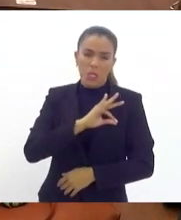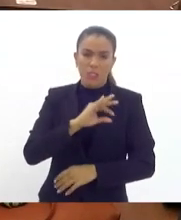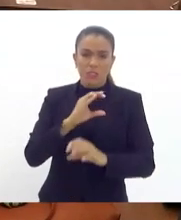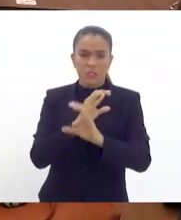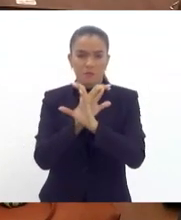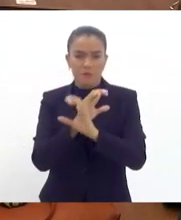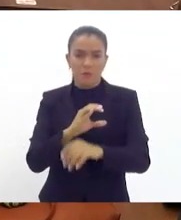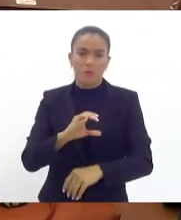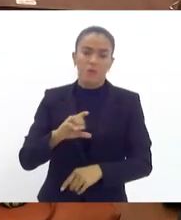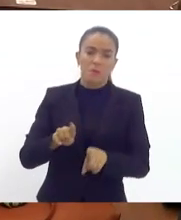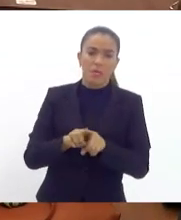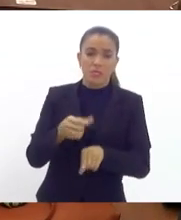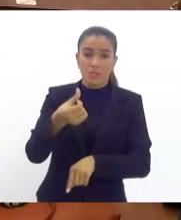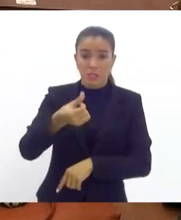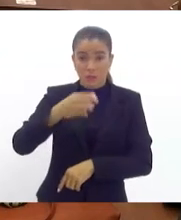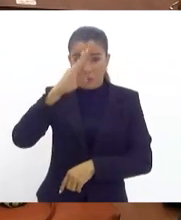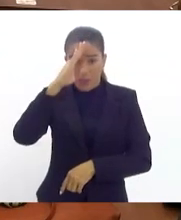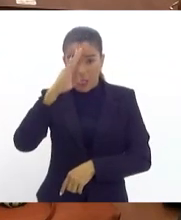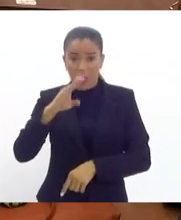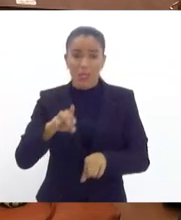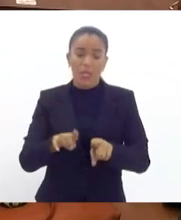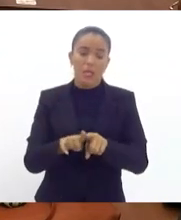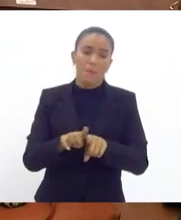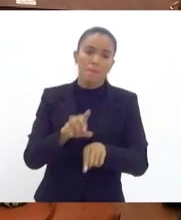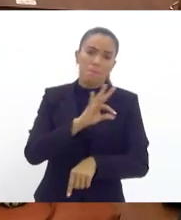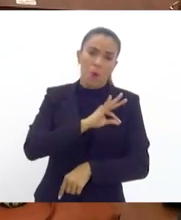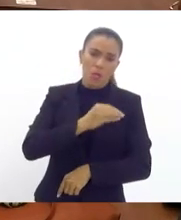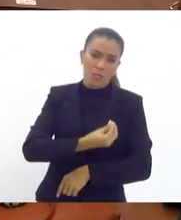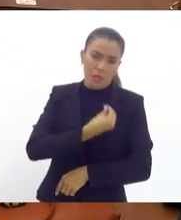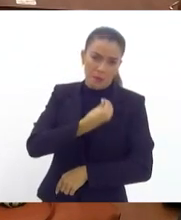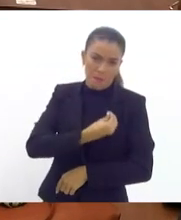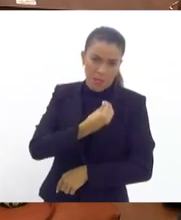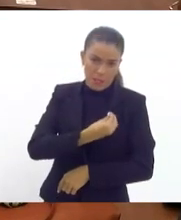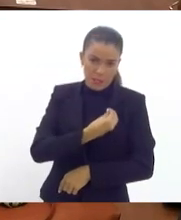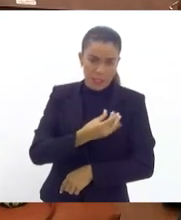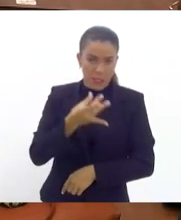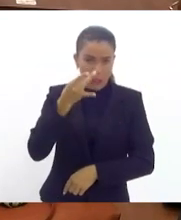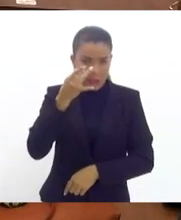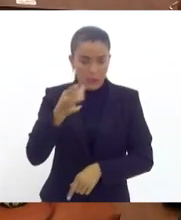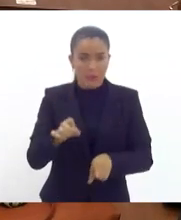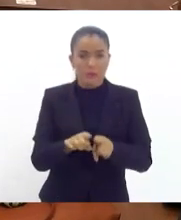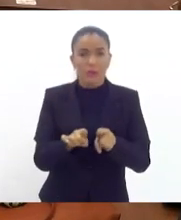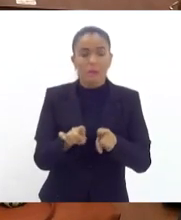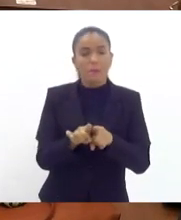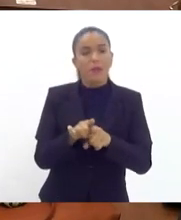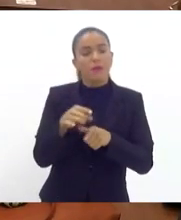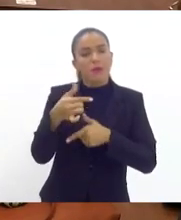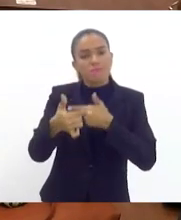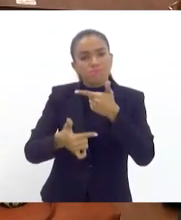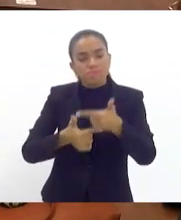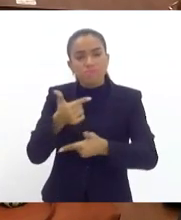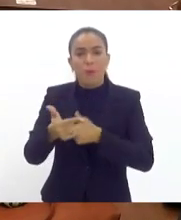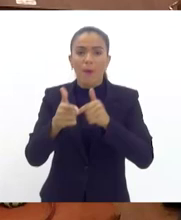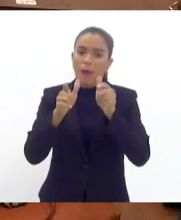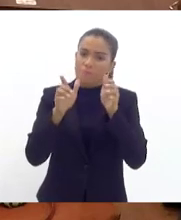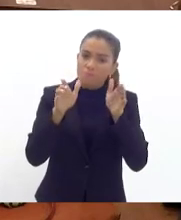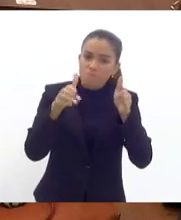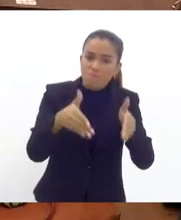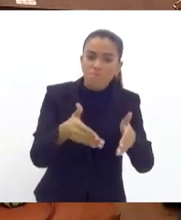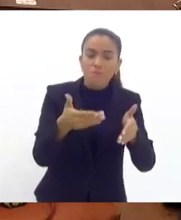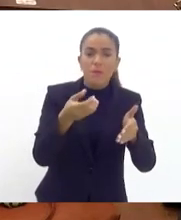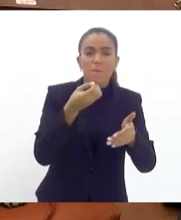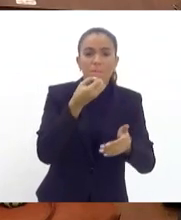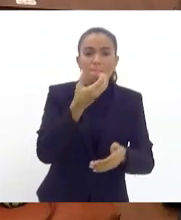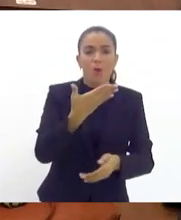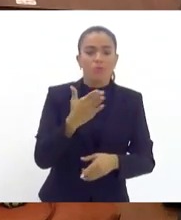nosso Sexto Batalhão que a polícia presente quer as associações que trabalham em prol do bem-estar do